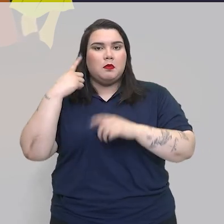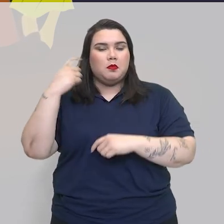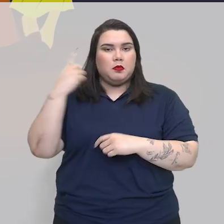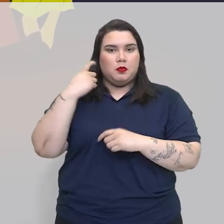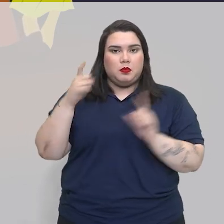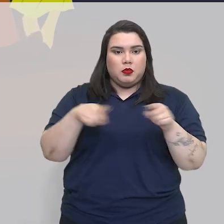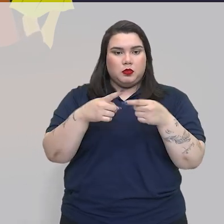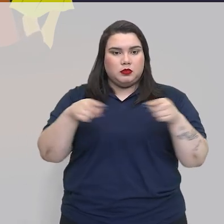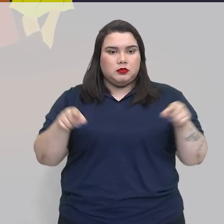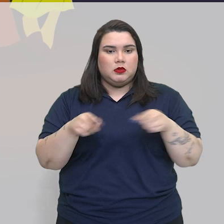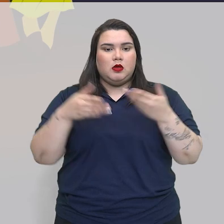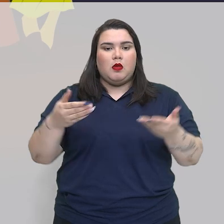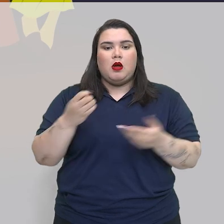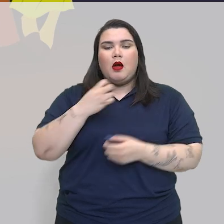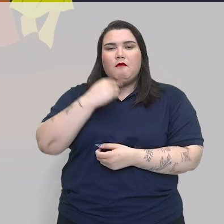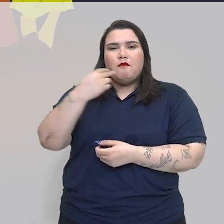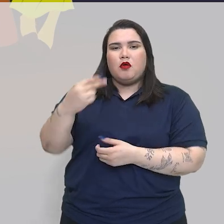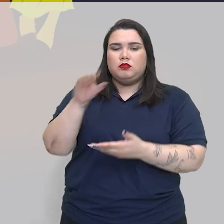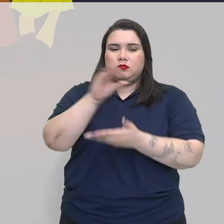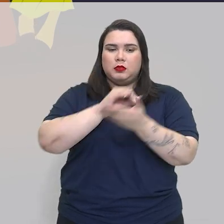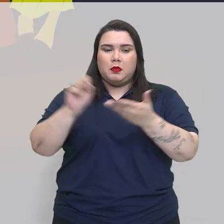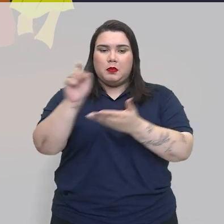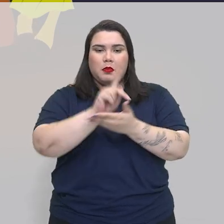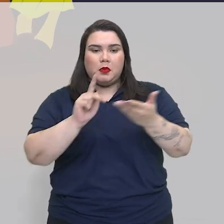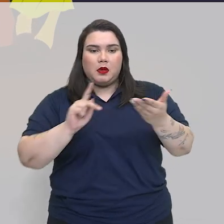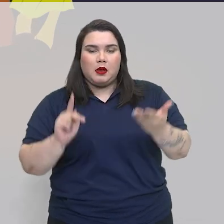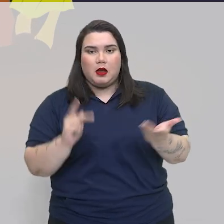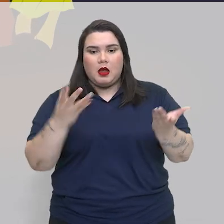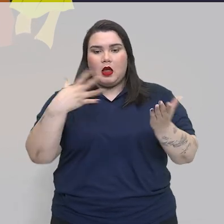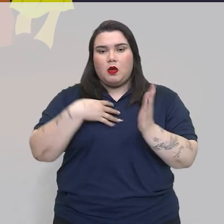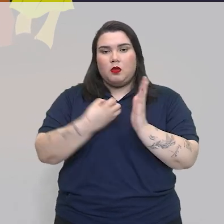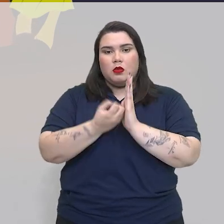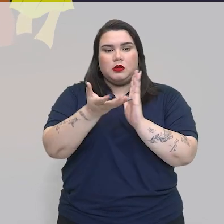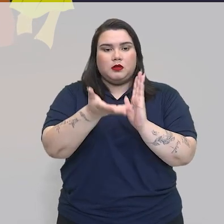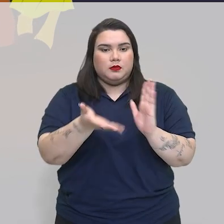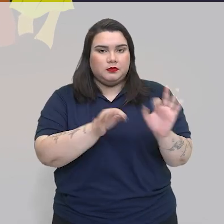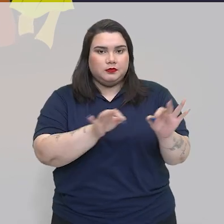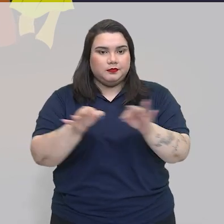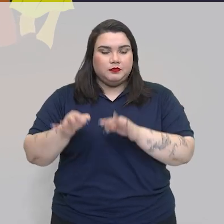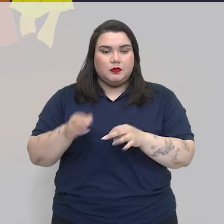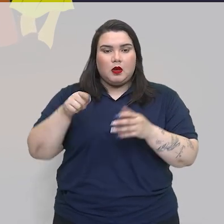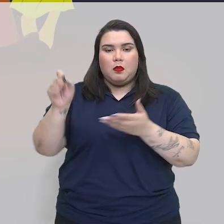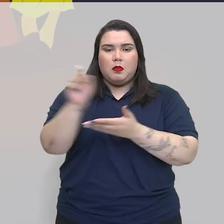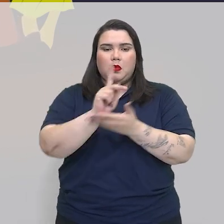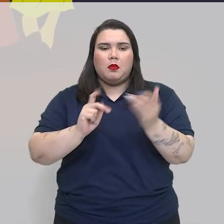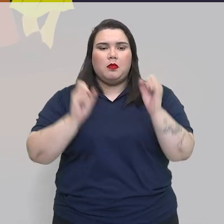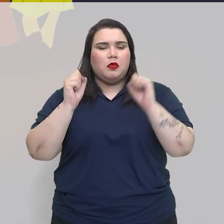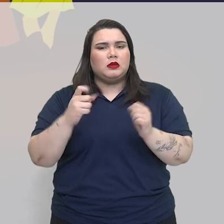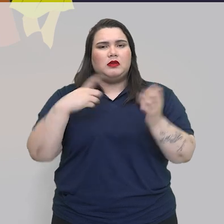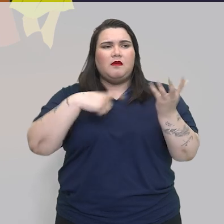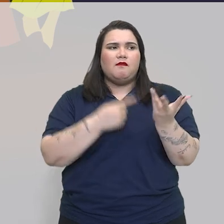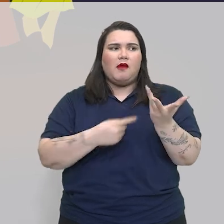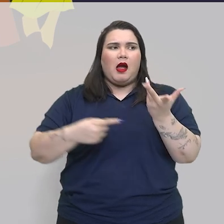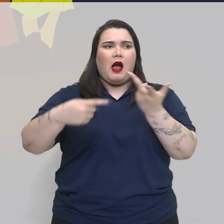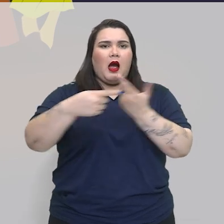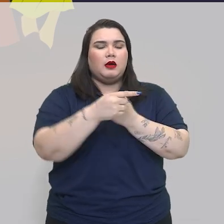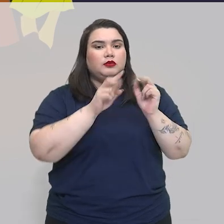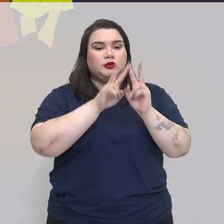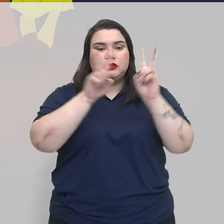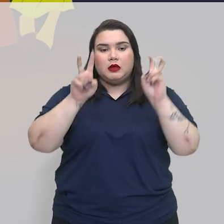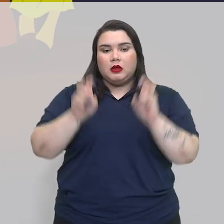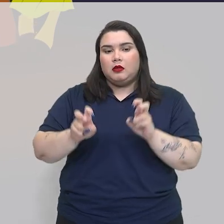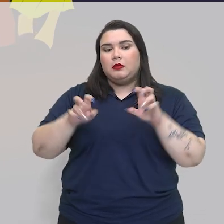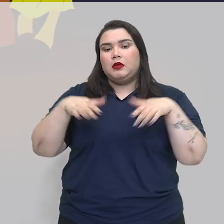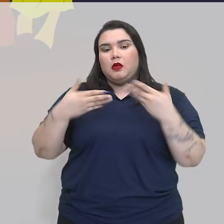nos poemas é chamada de eu lírico ou eu poético. Um poema pode falar sobre os assuntos mais diversos